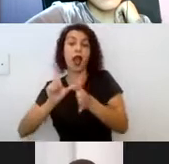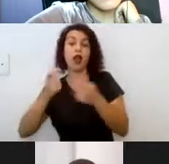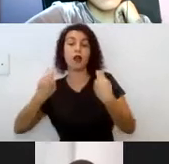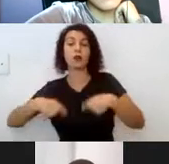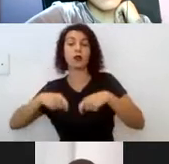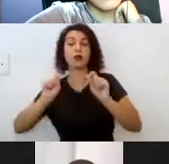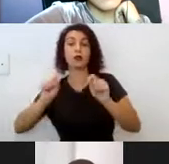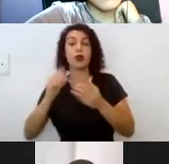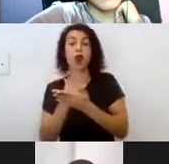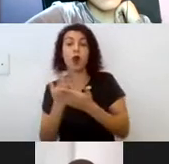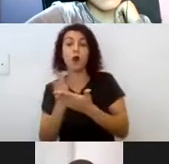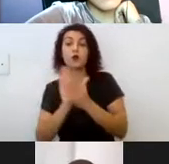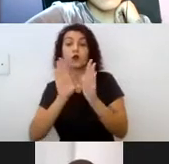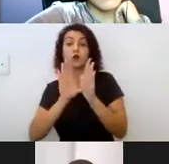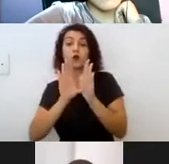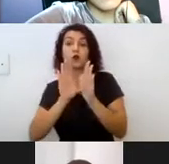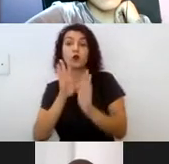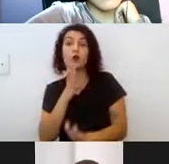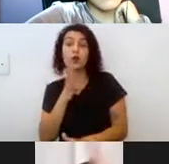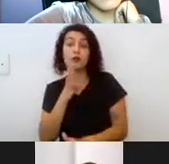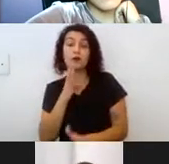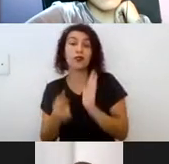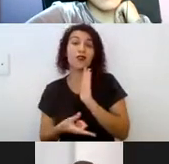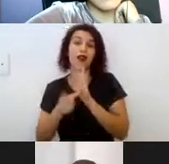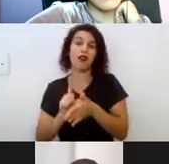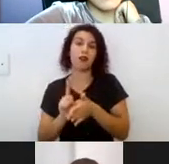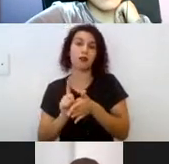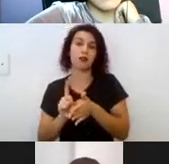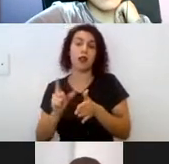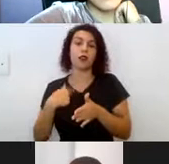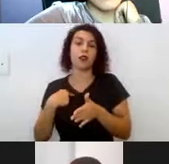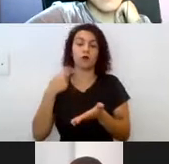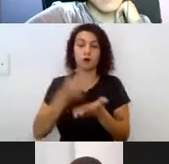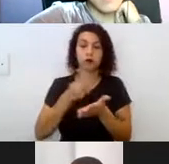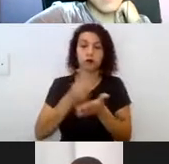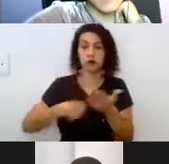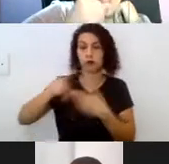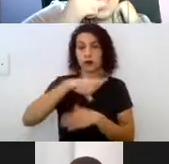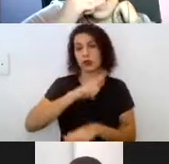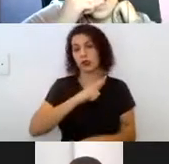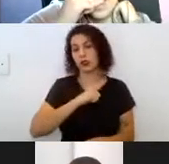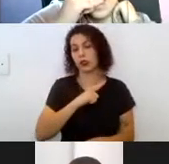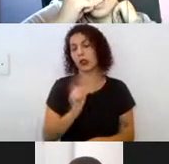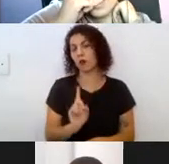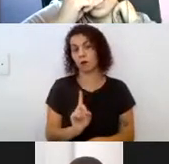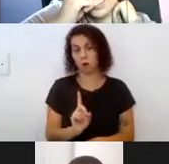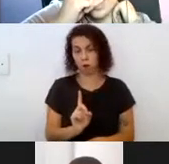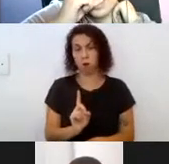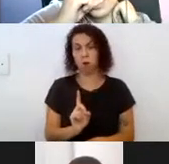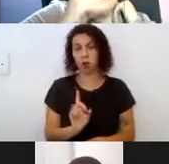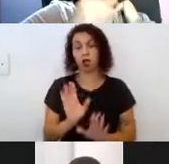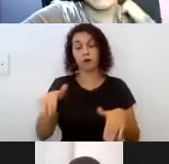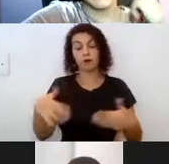alguns conhecimentos prévios que eu não vou cobrar que ninguém tem aqui então eu vou imaginar que a gente não tem esses conhecimentos